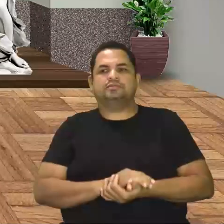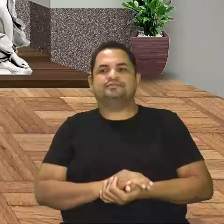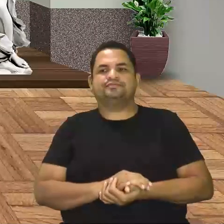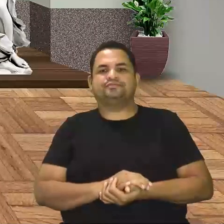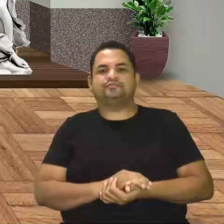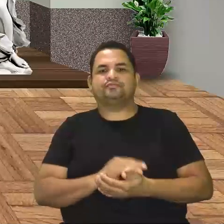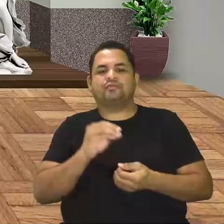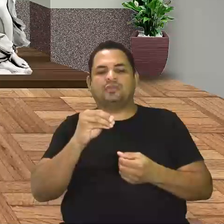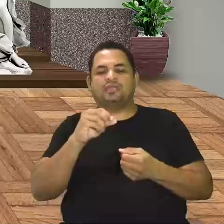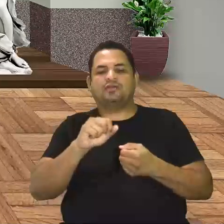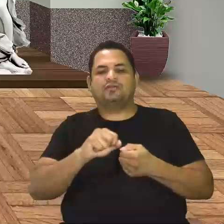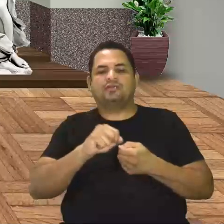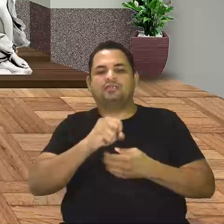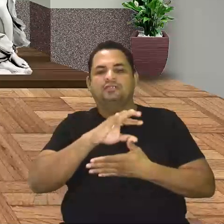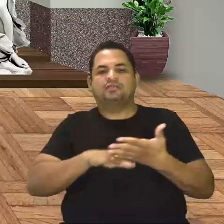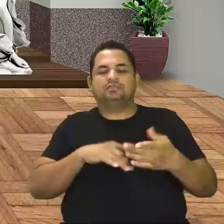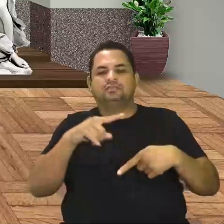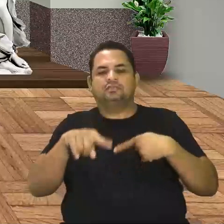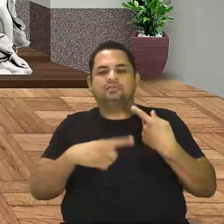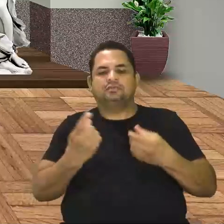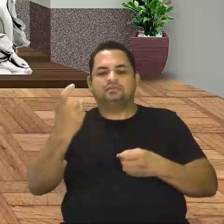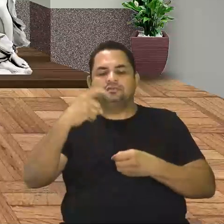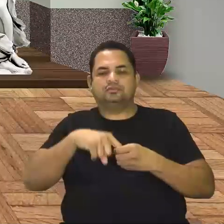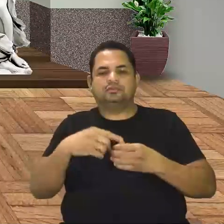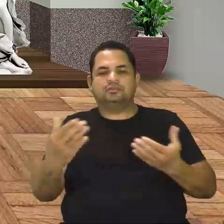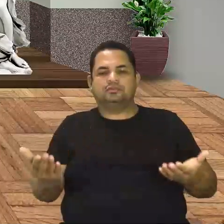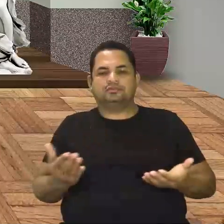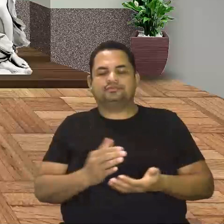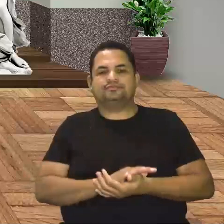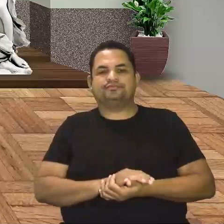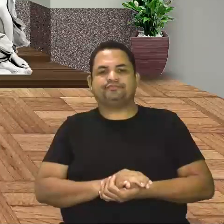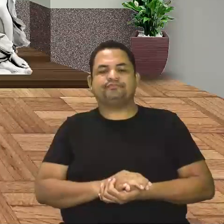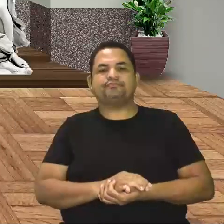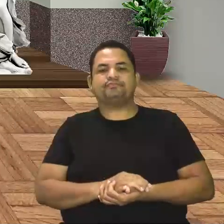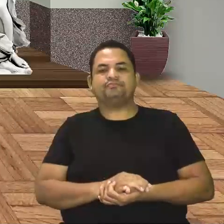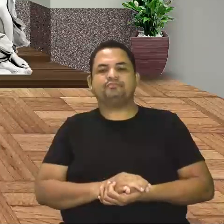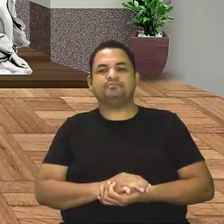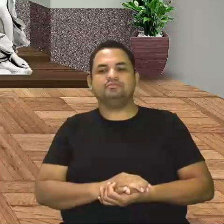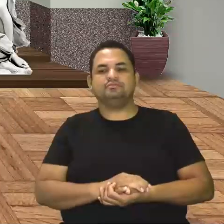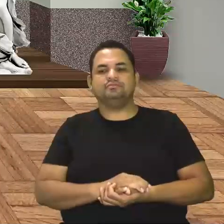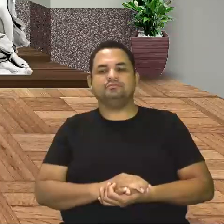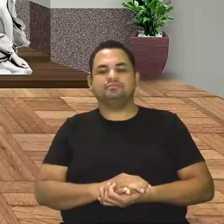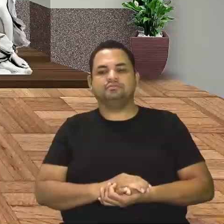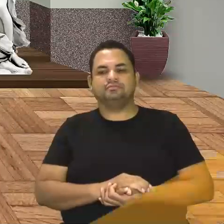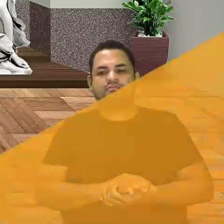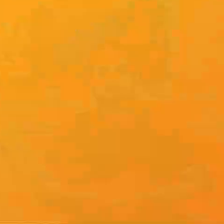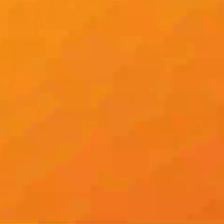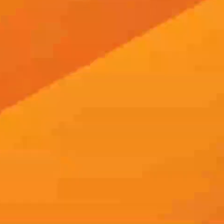E faço atividade que eu já volto com vocês. Até lá.